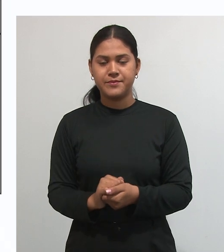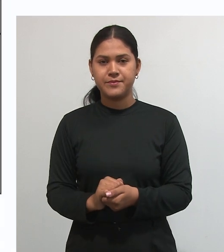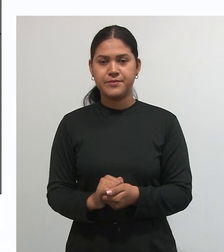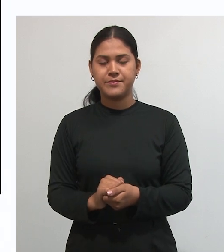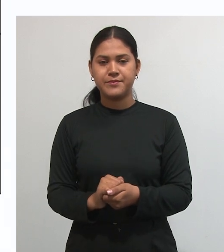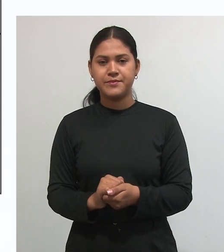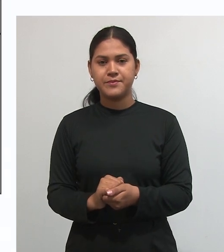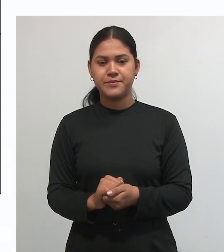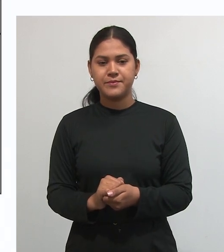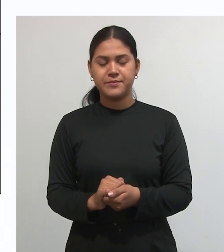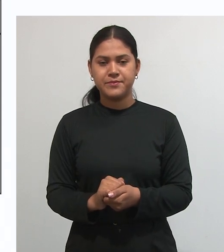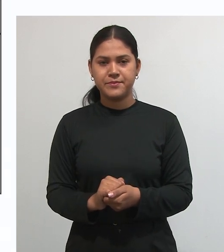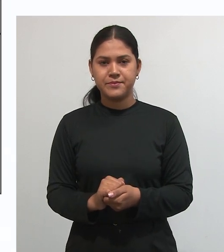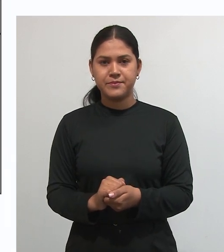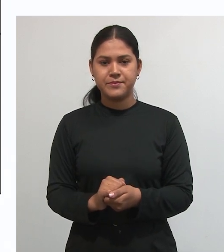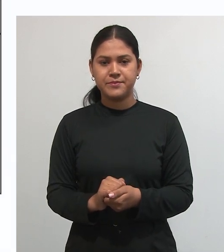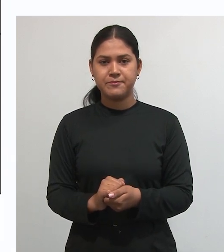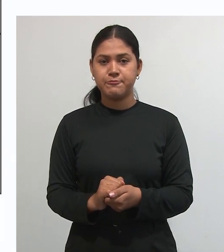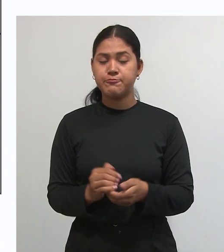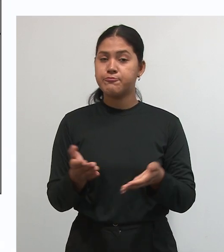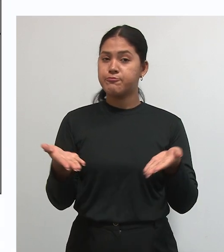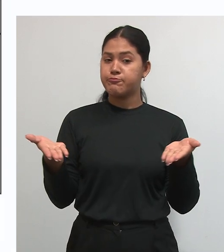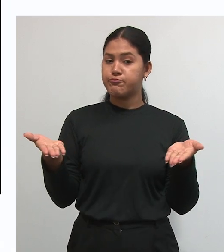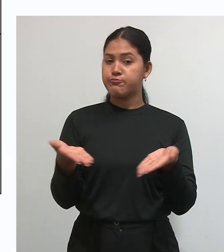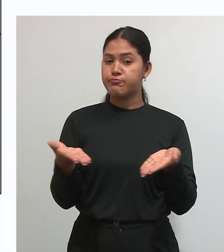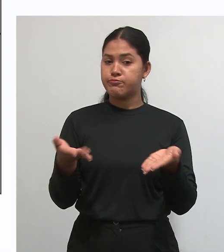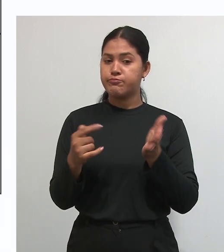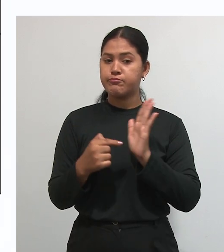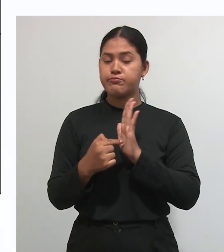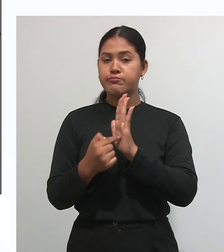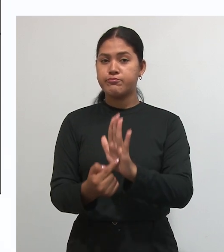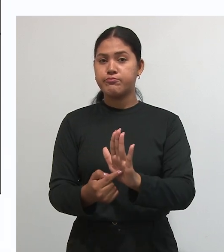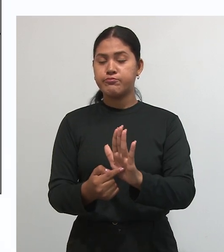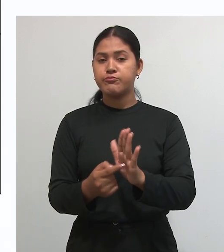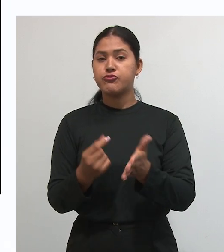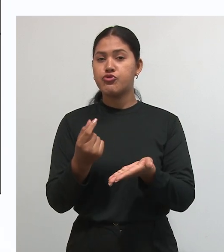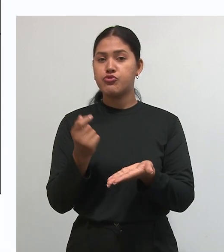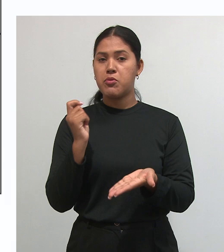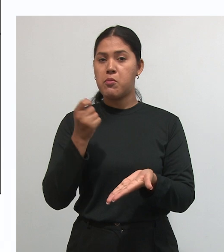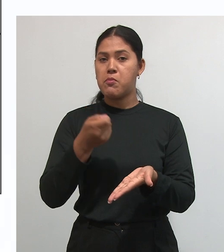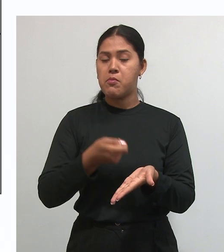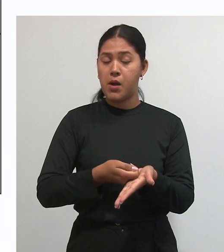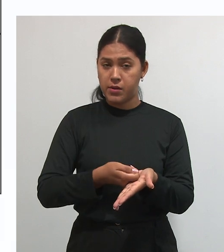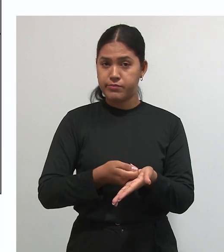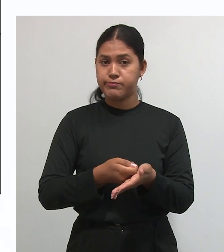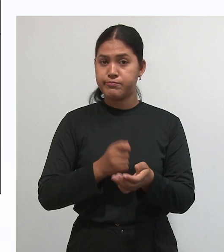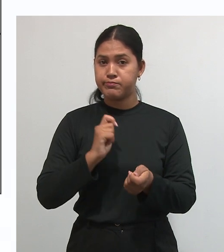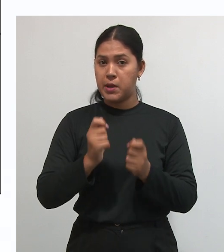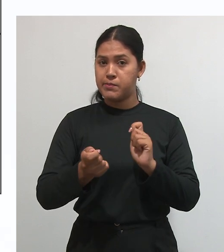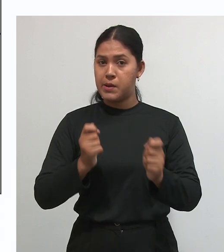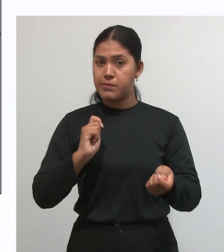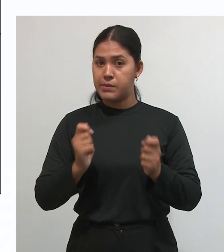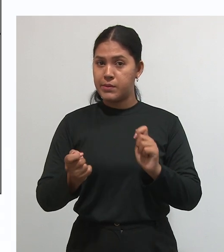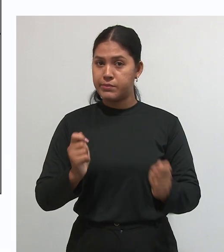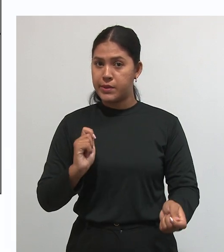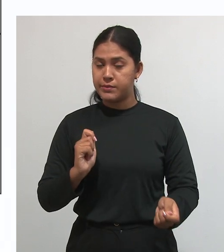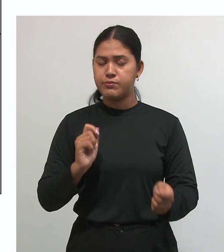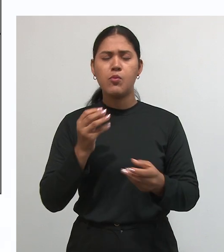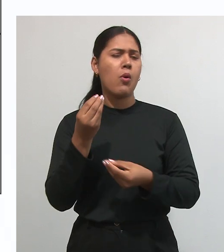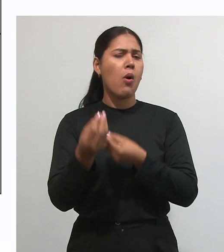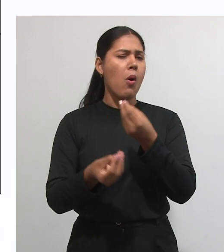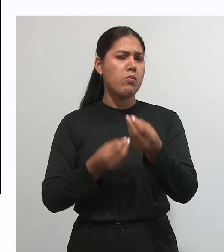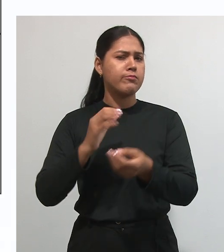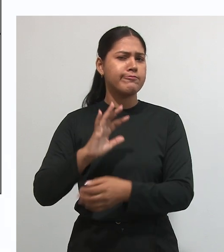Agora, vamos falar dos dispêndios, ou seja, das despesas orçamentárias do balanço financeiro. Como é que ocorre, né? A